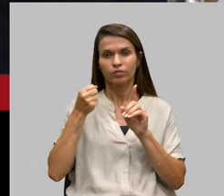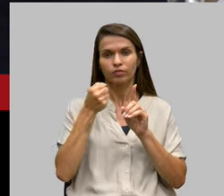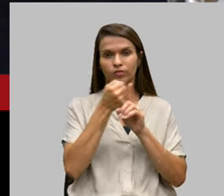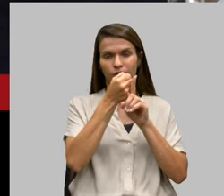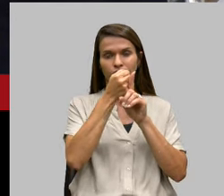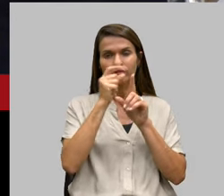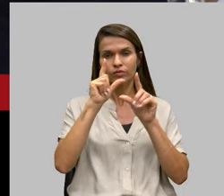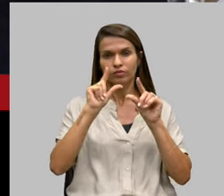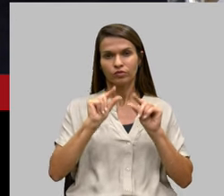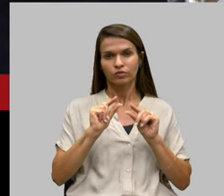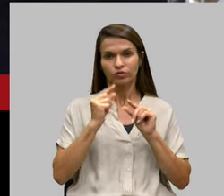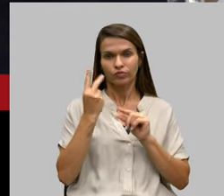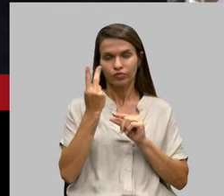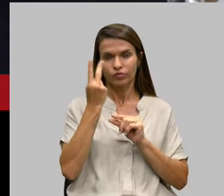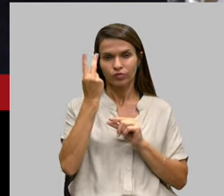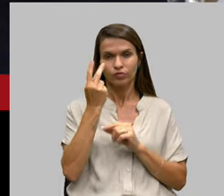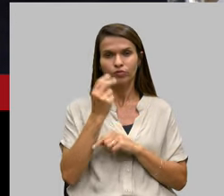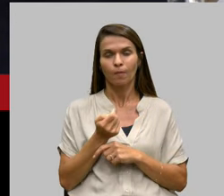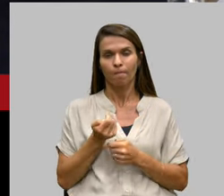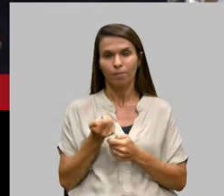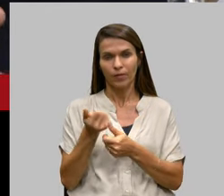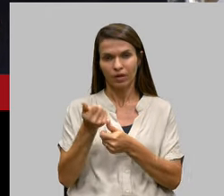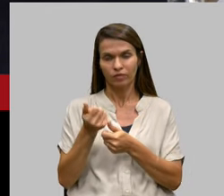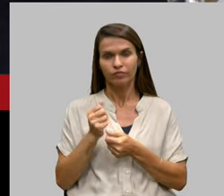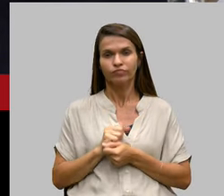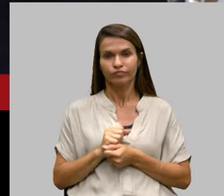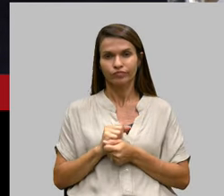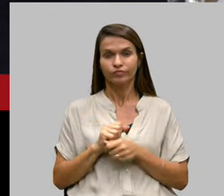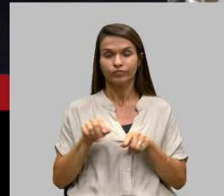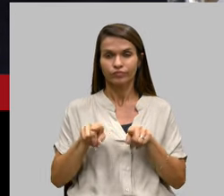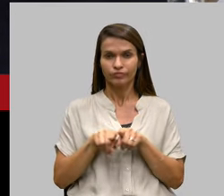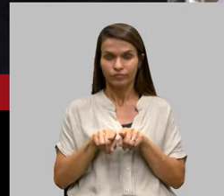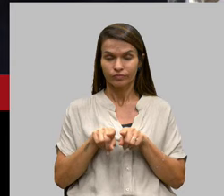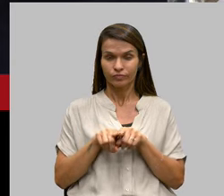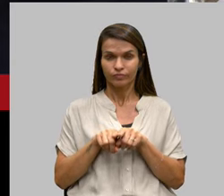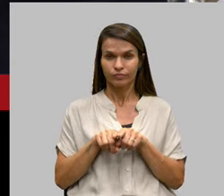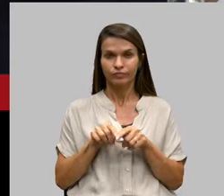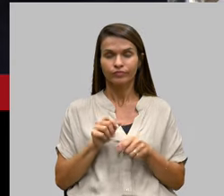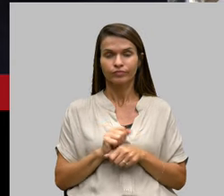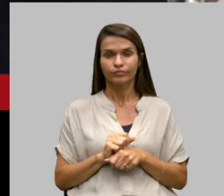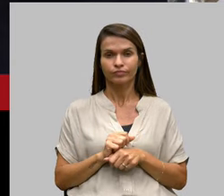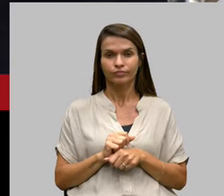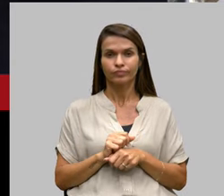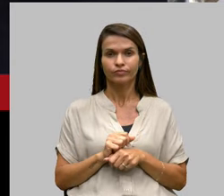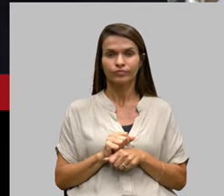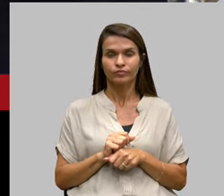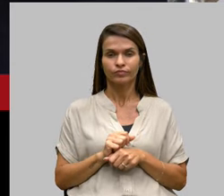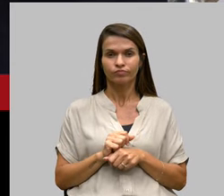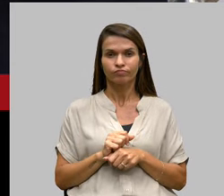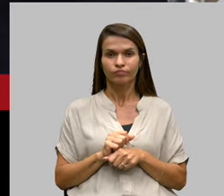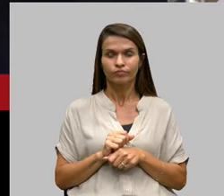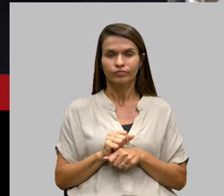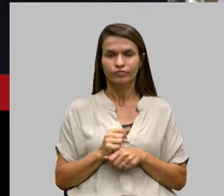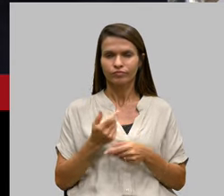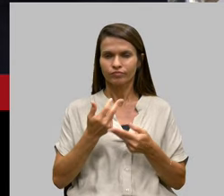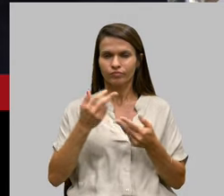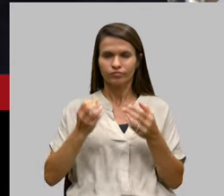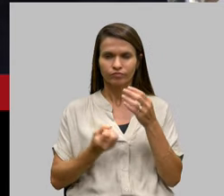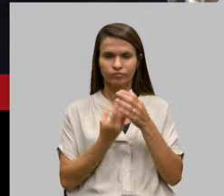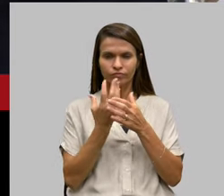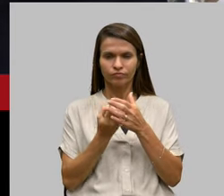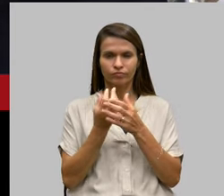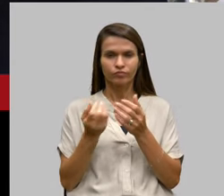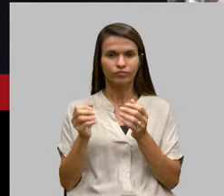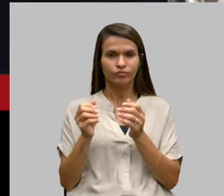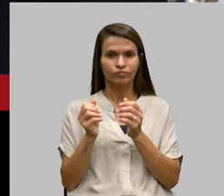redução do valor dos benefícios e par e passo né que surgem junto ao poder judiciário